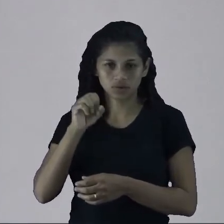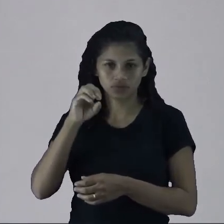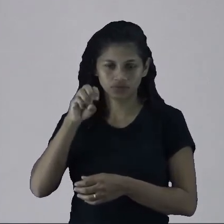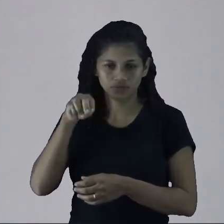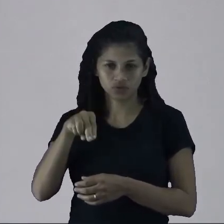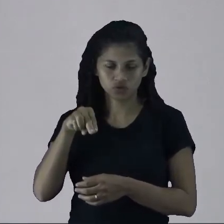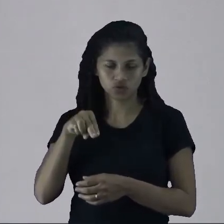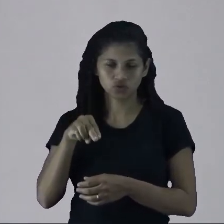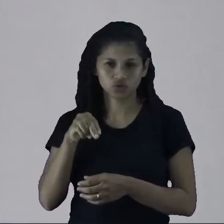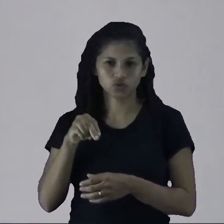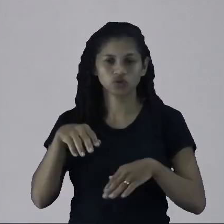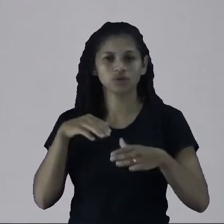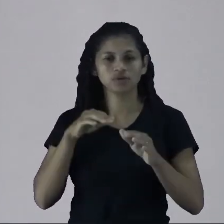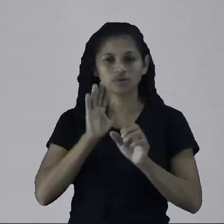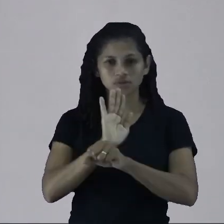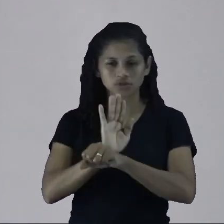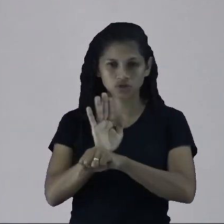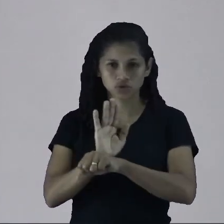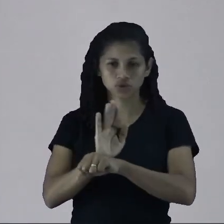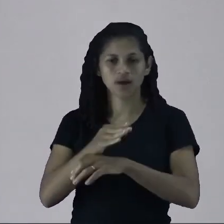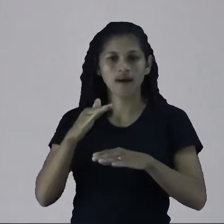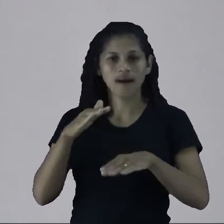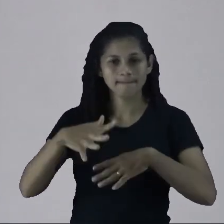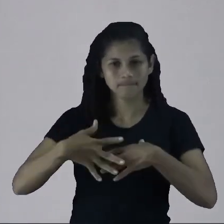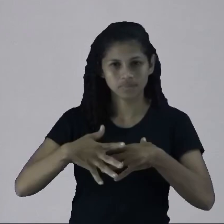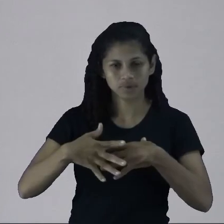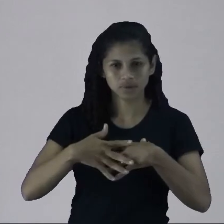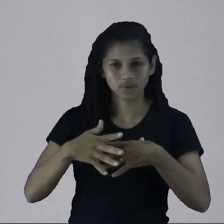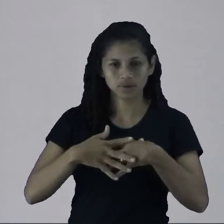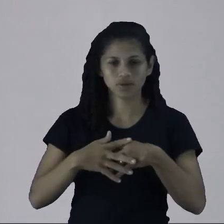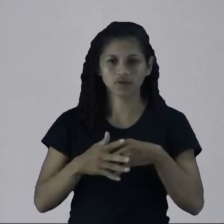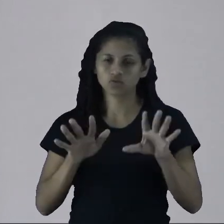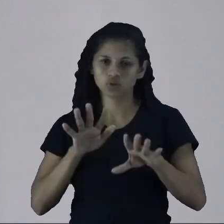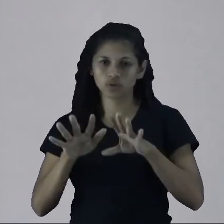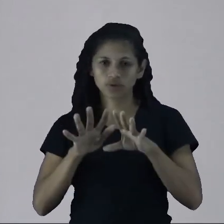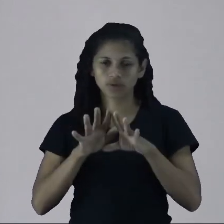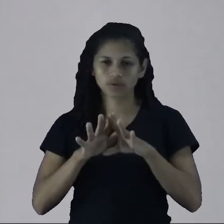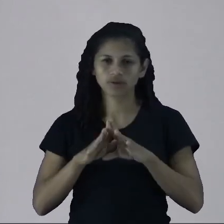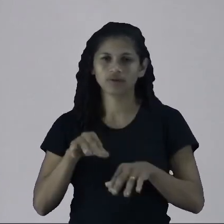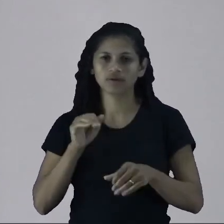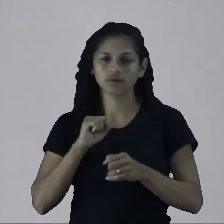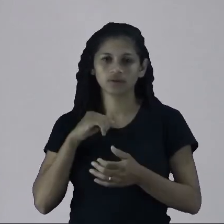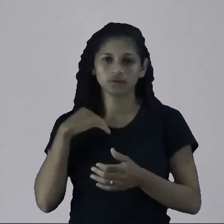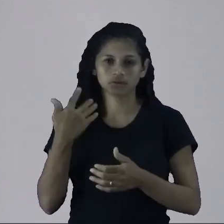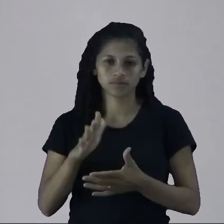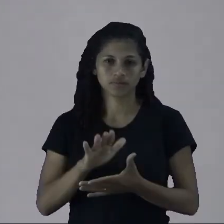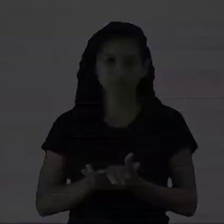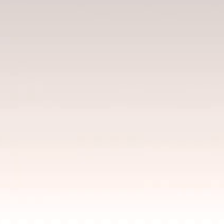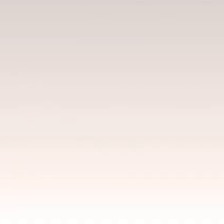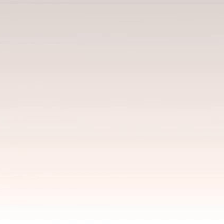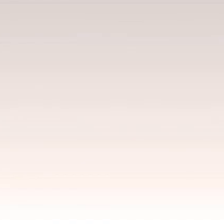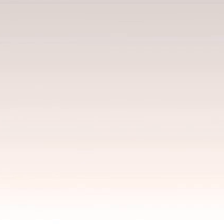ajudar em matemática. A próxima aula vai ser probabilidades. Fica ligado. Até a próxima.